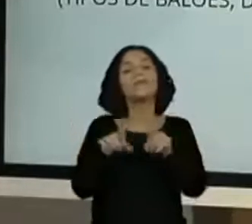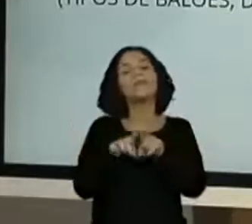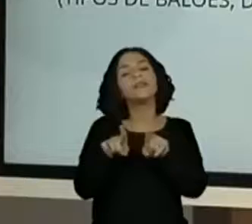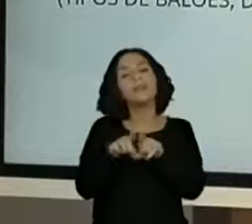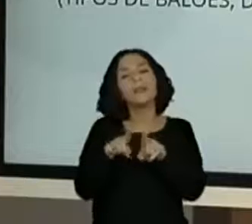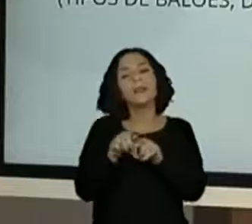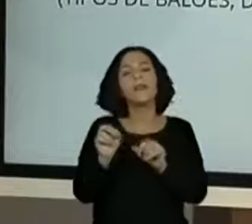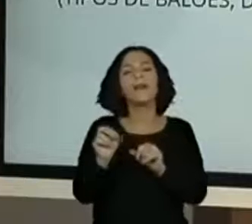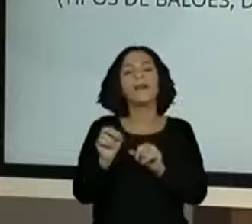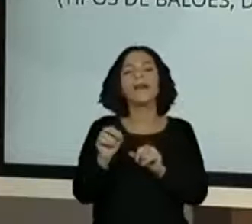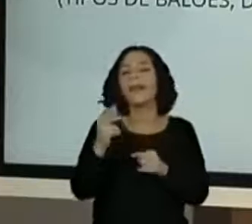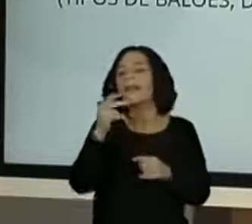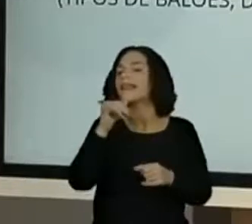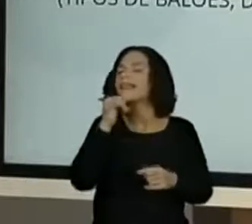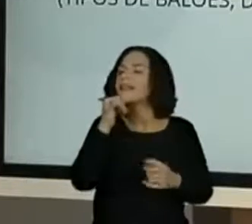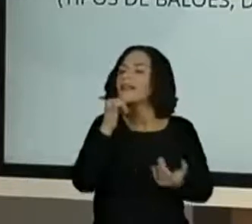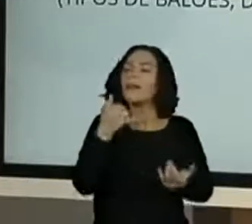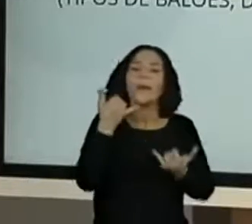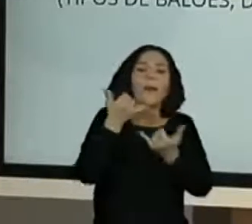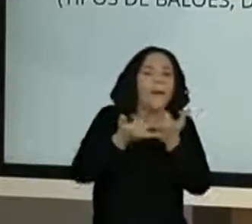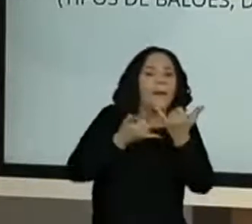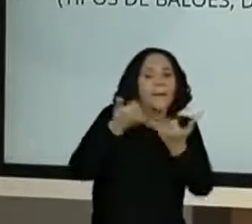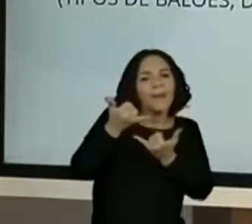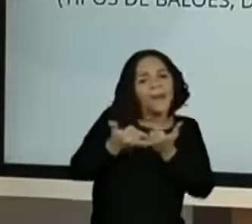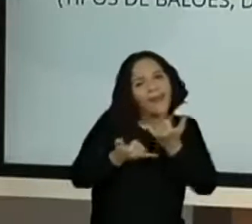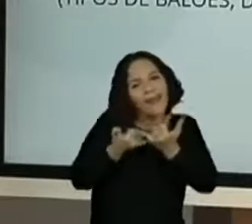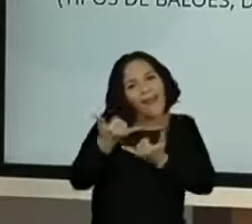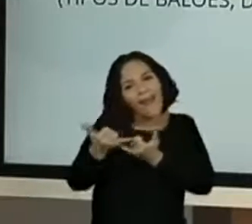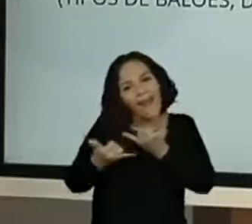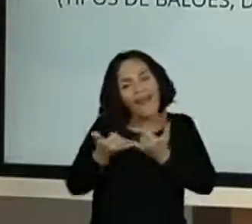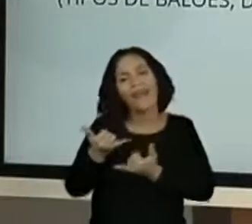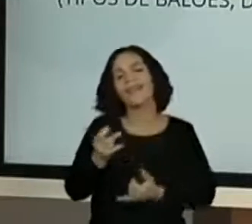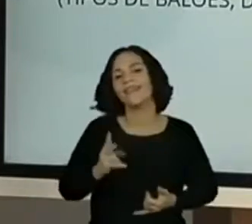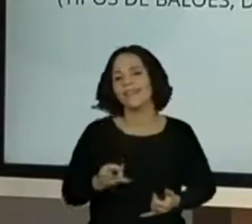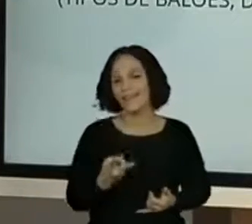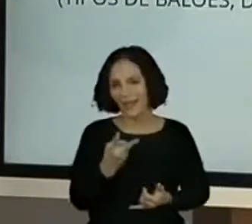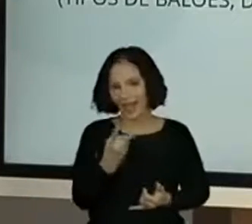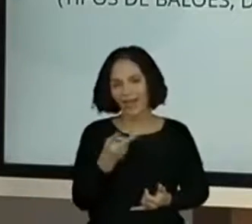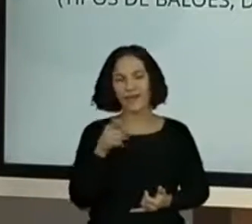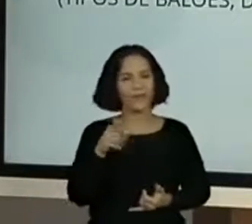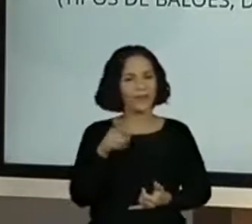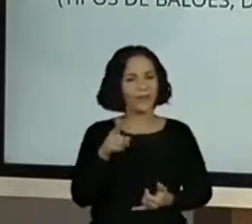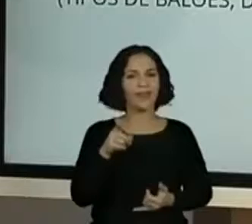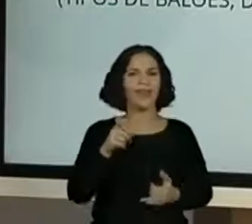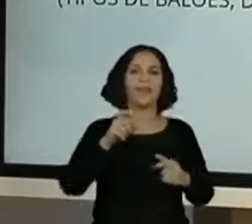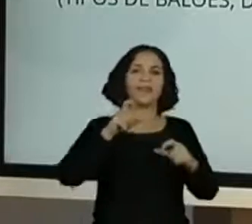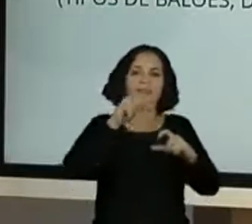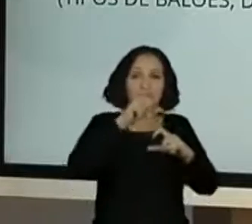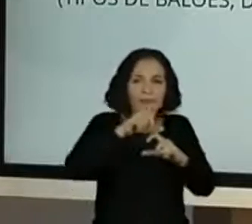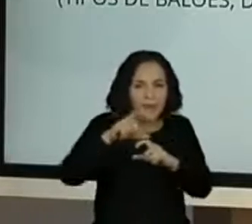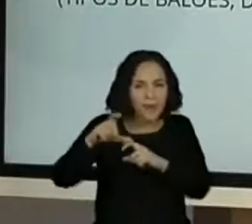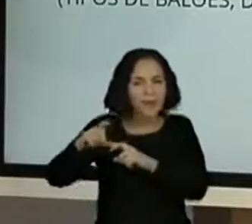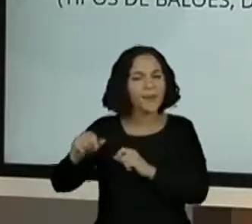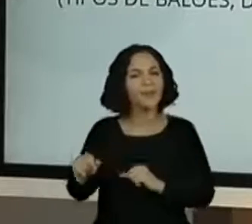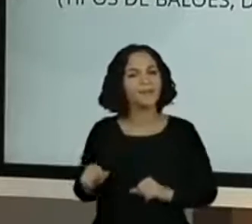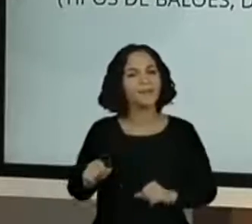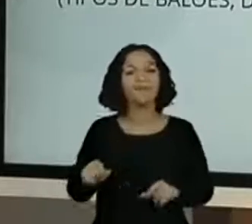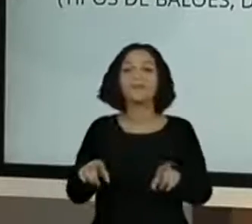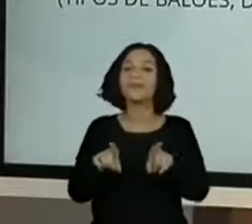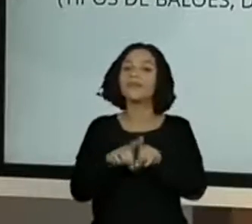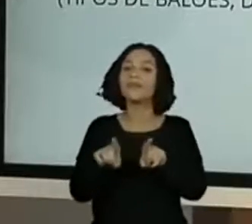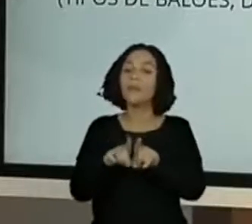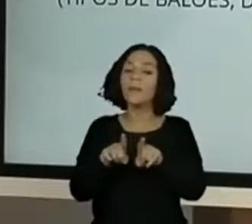a parte lúdica, que é essa coisa do brincar, também nas suas tirinhas. Ela usa também a